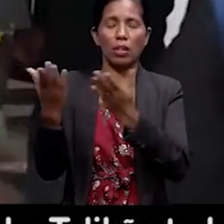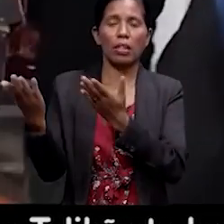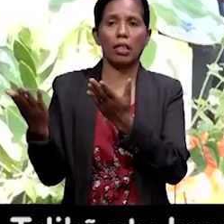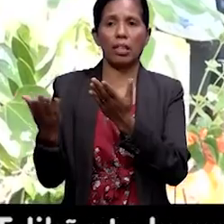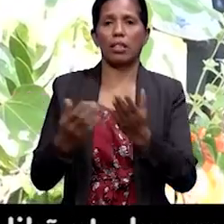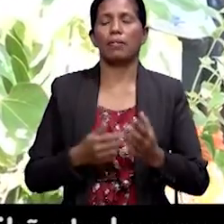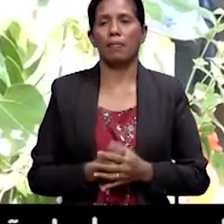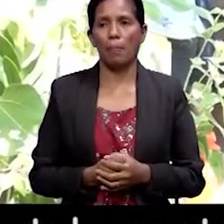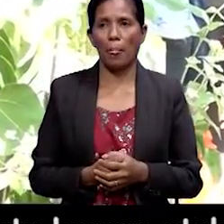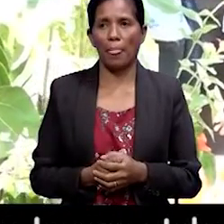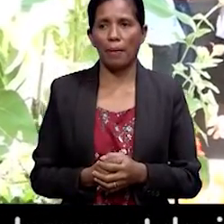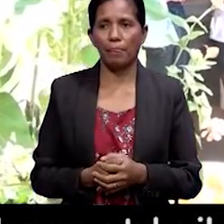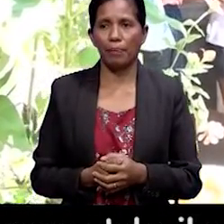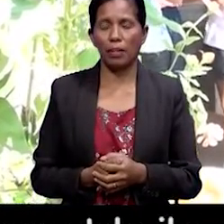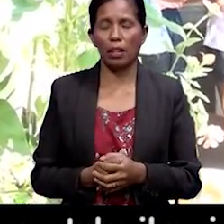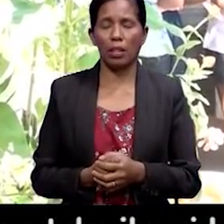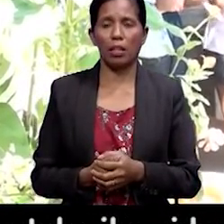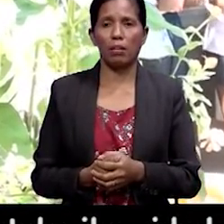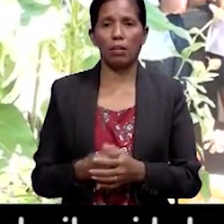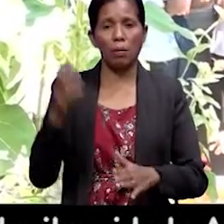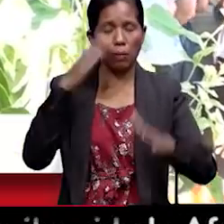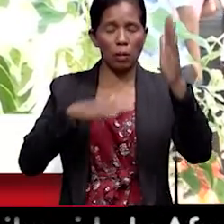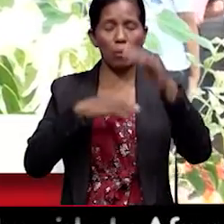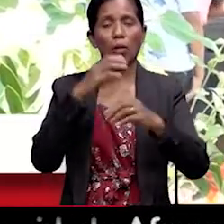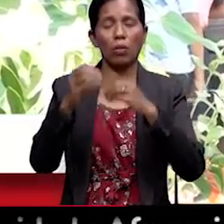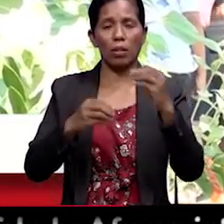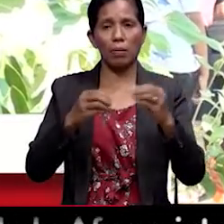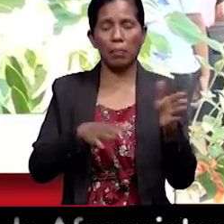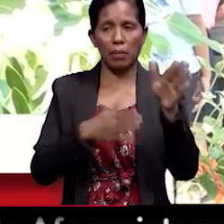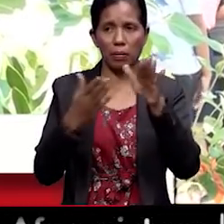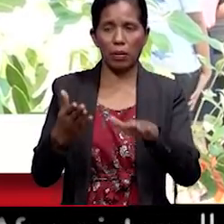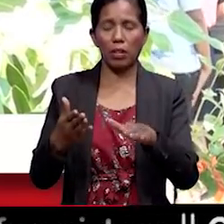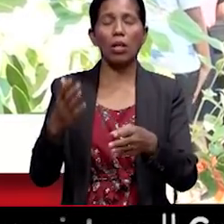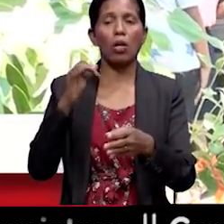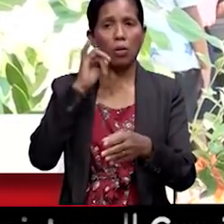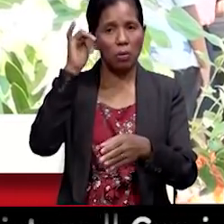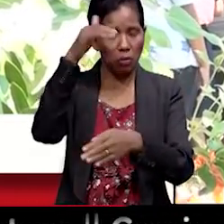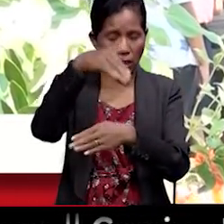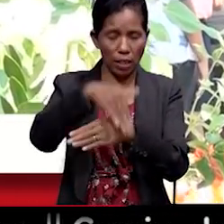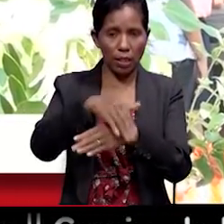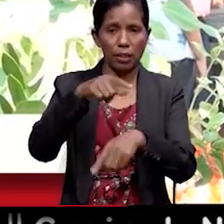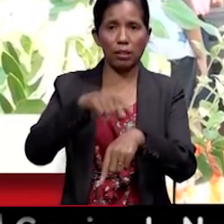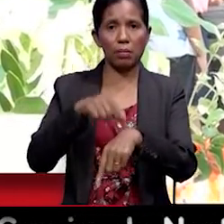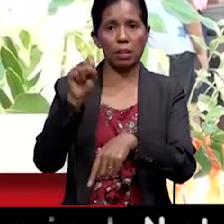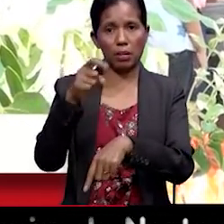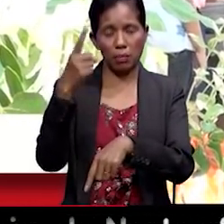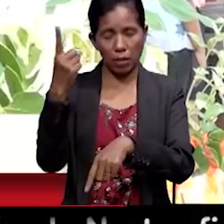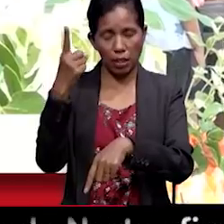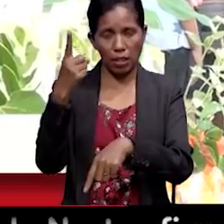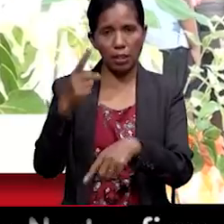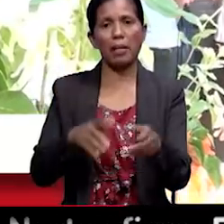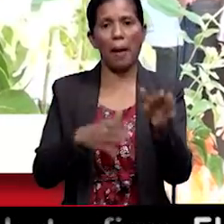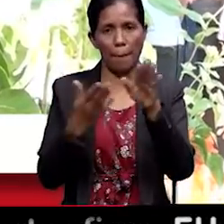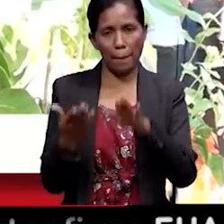Problema kona ba saudoso ni nian hori kalan za 11 horas kalan ya mate ami kuliah